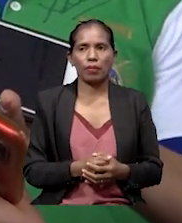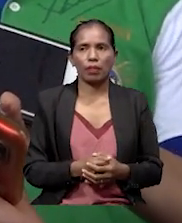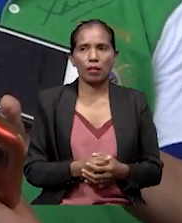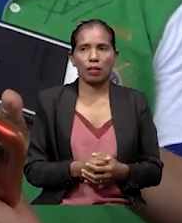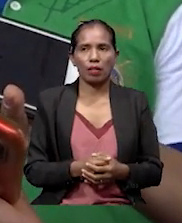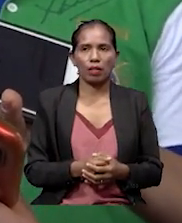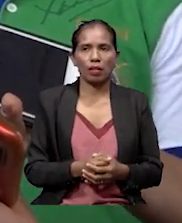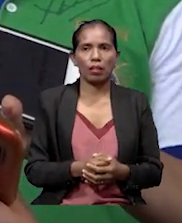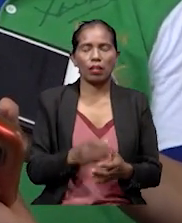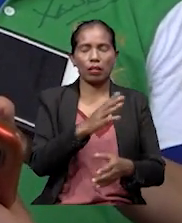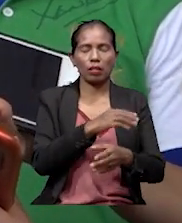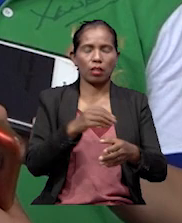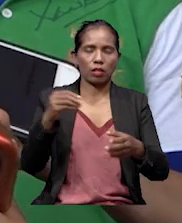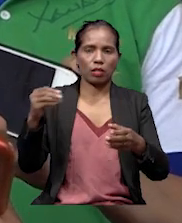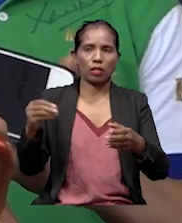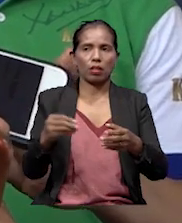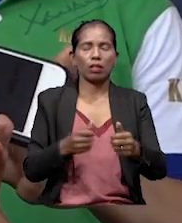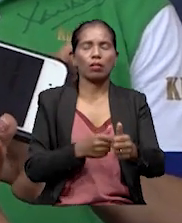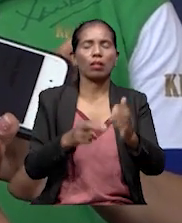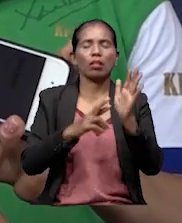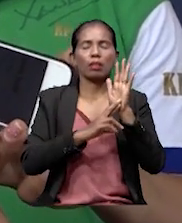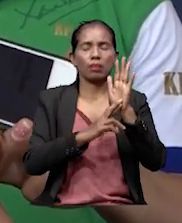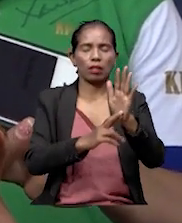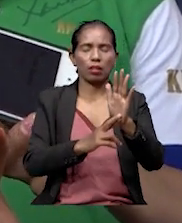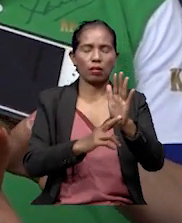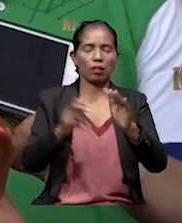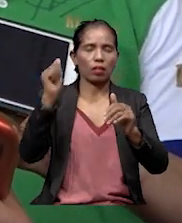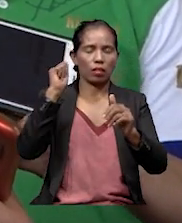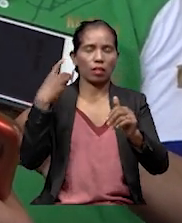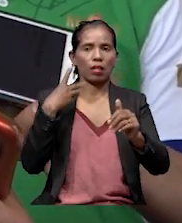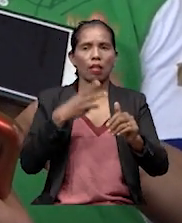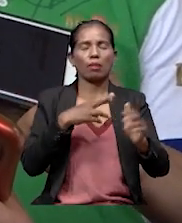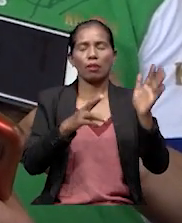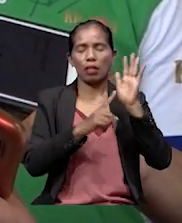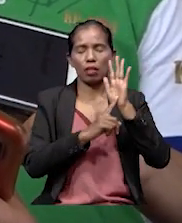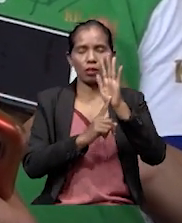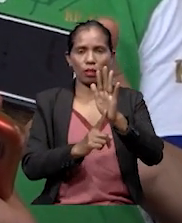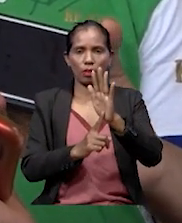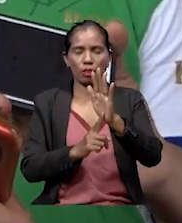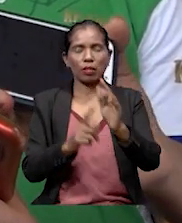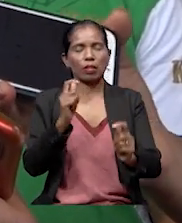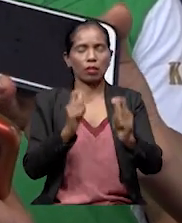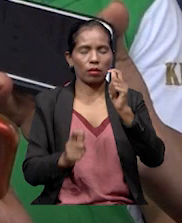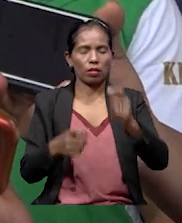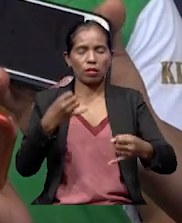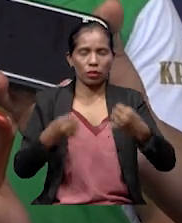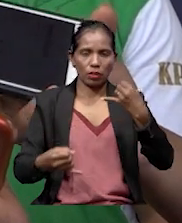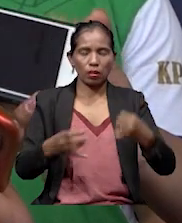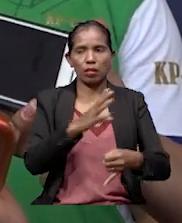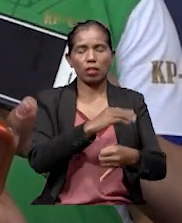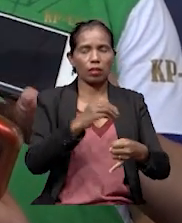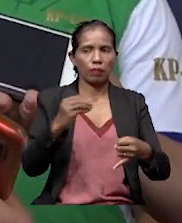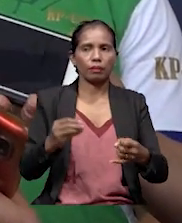de candidato Nianho, representante do candidato Nian, a minha atoba, Supremo do Tribunal de Justiça, Tribunal de Recurso,